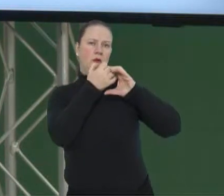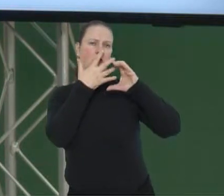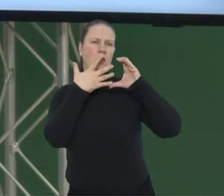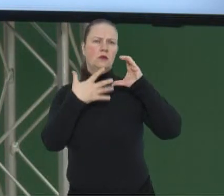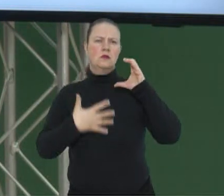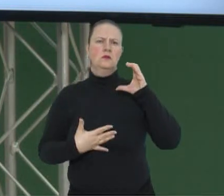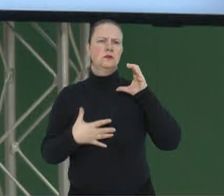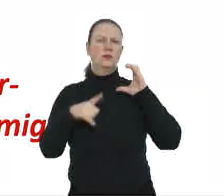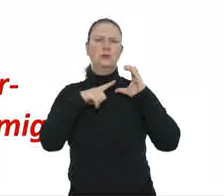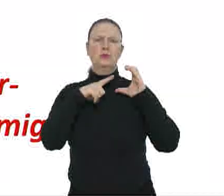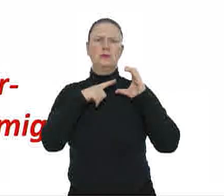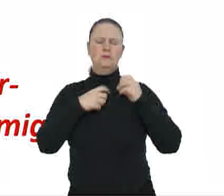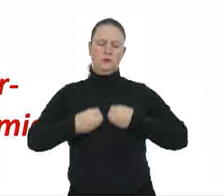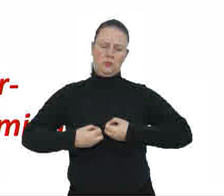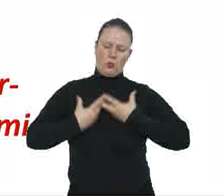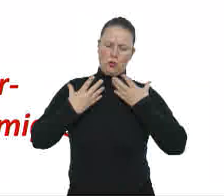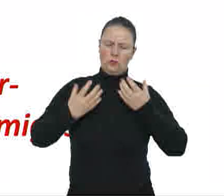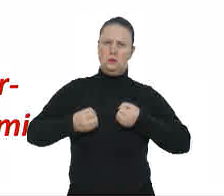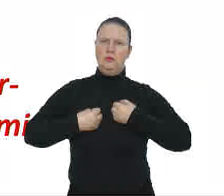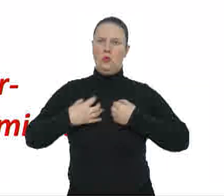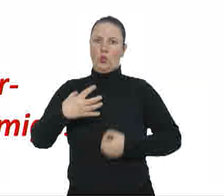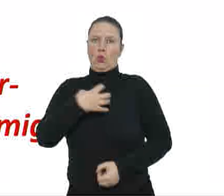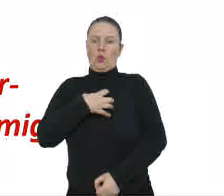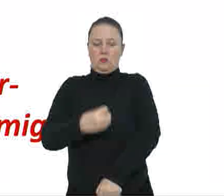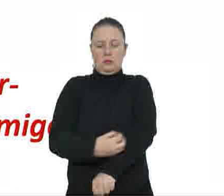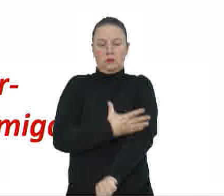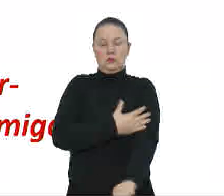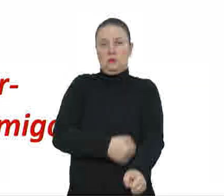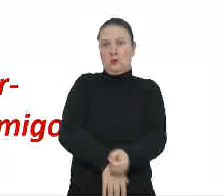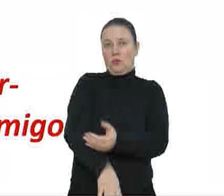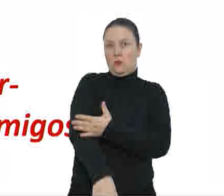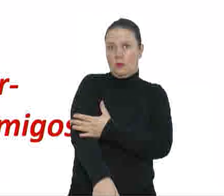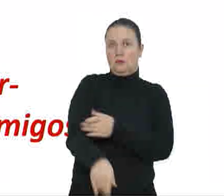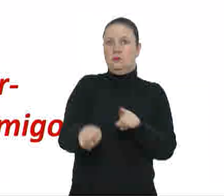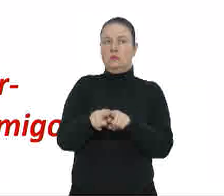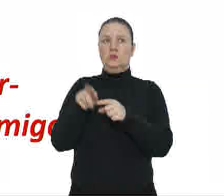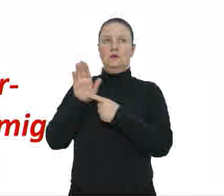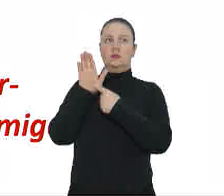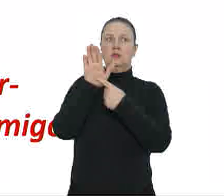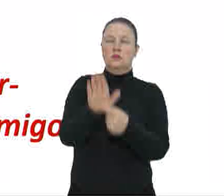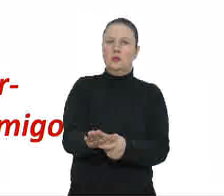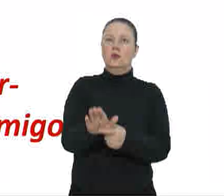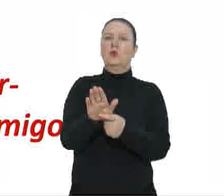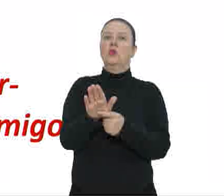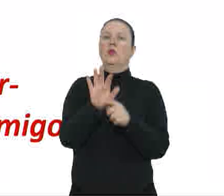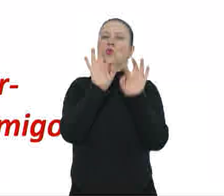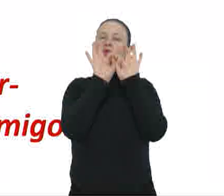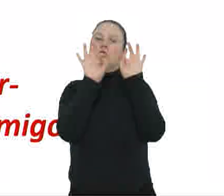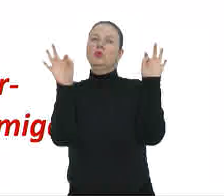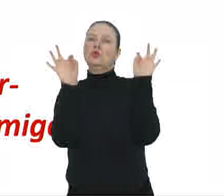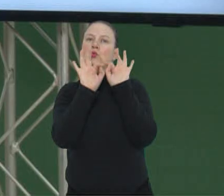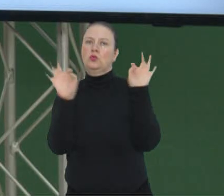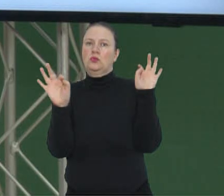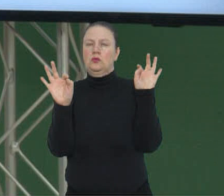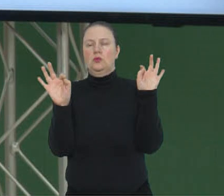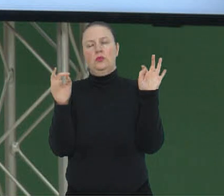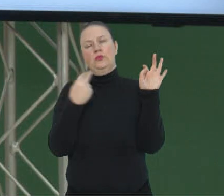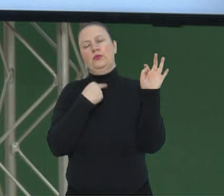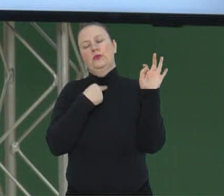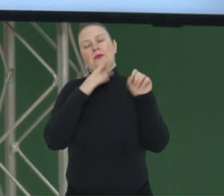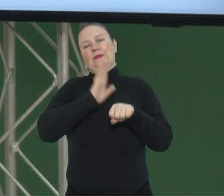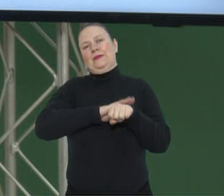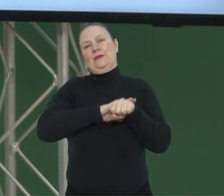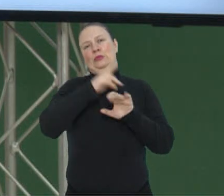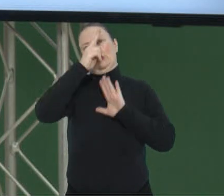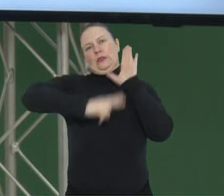pontos, sentidos, sentimentos. Tudo que está aqui em destaque, sublinhado, não vou ler novamente para vocês,